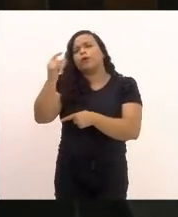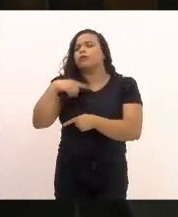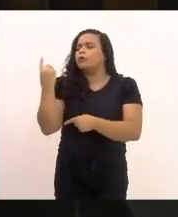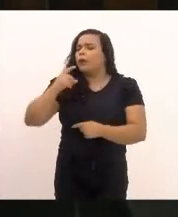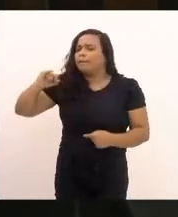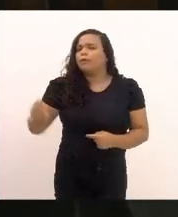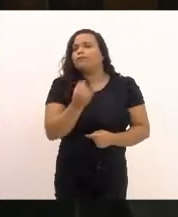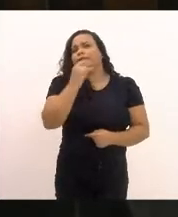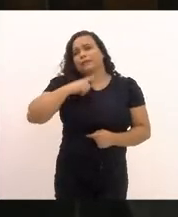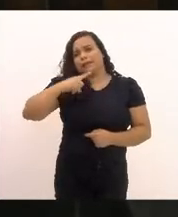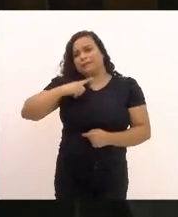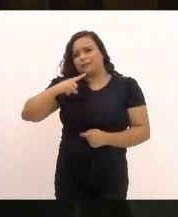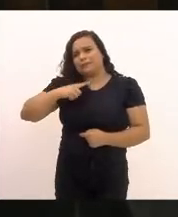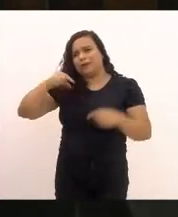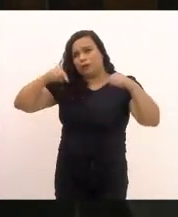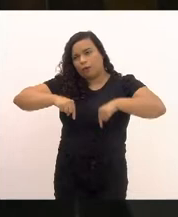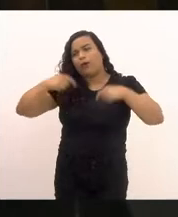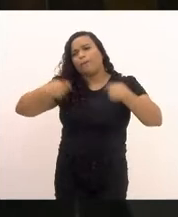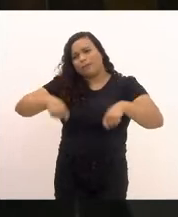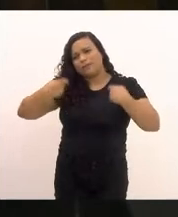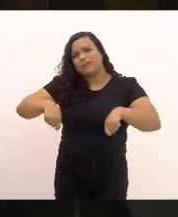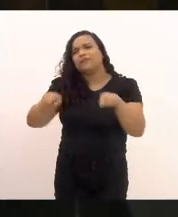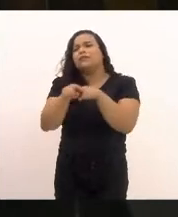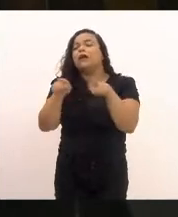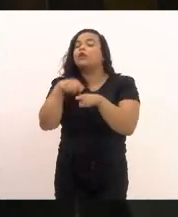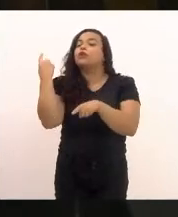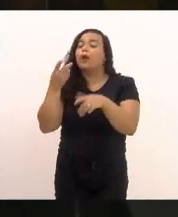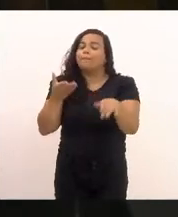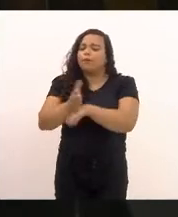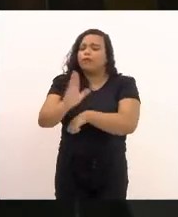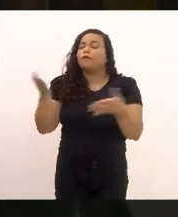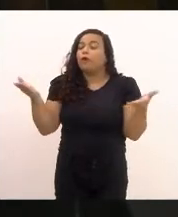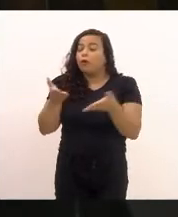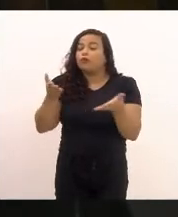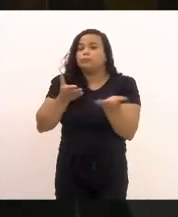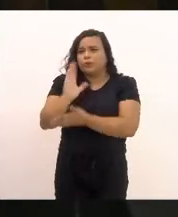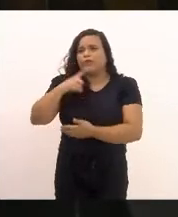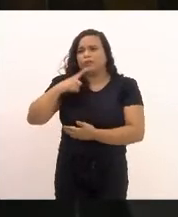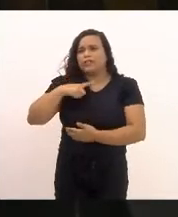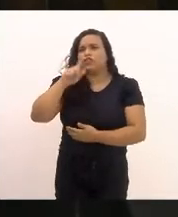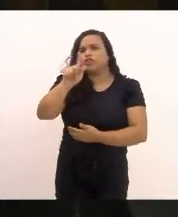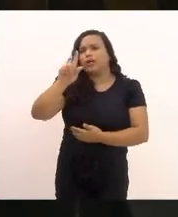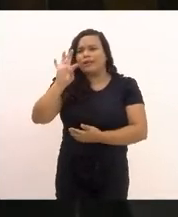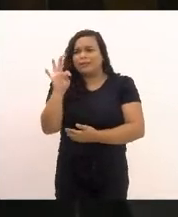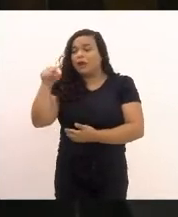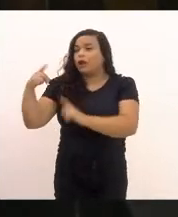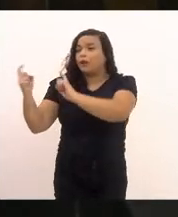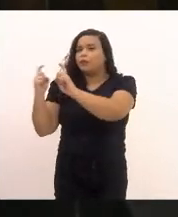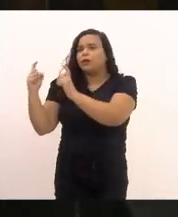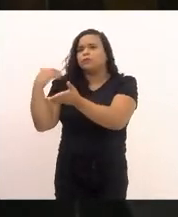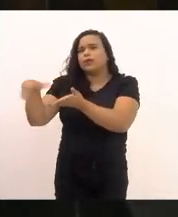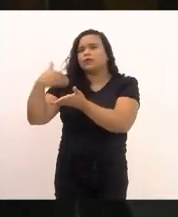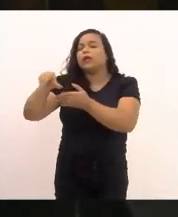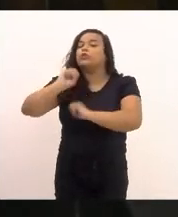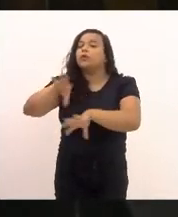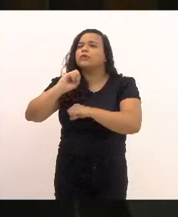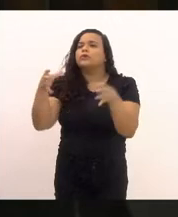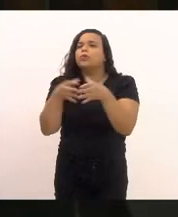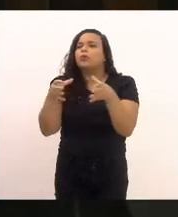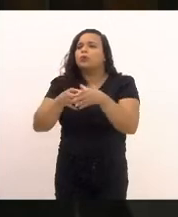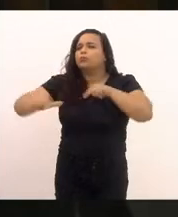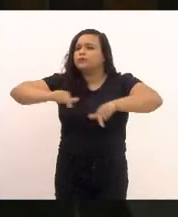Flávio. Inclusive, nós aprovamos hoje um GT. Aprovamos hoje, a partir dessa reunião com o secretário de Educação, um grupo de